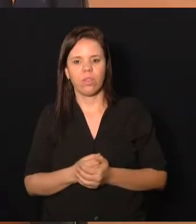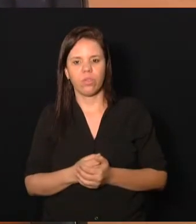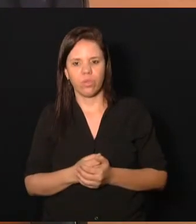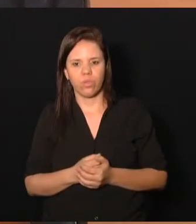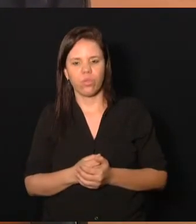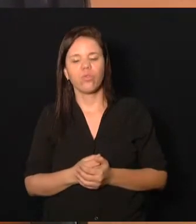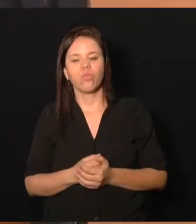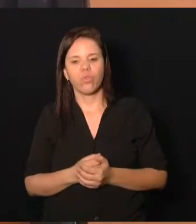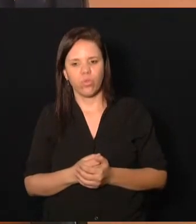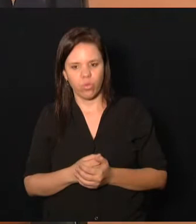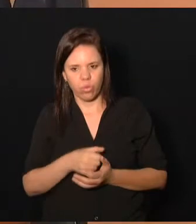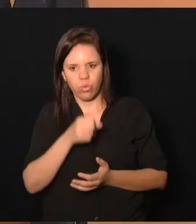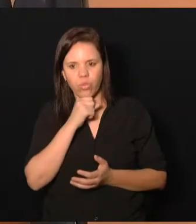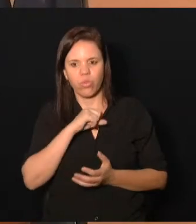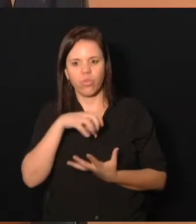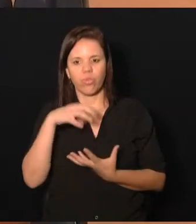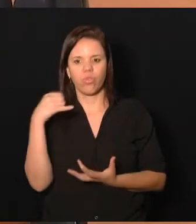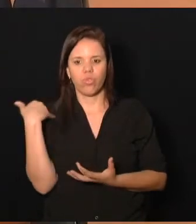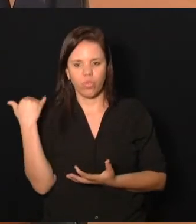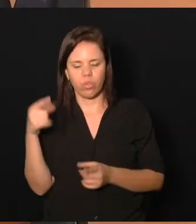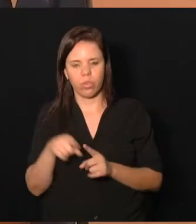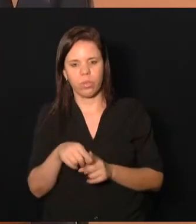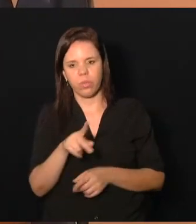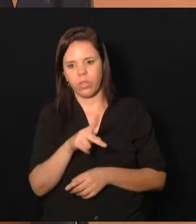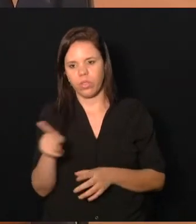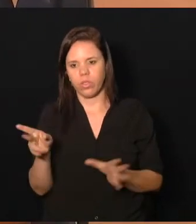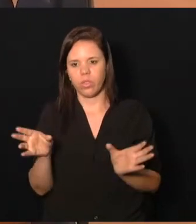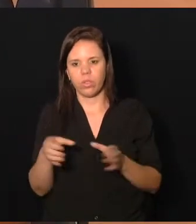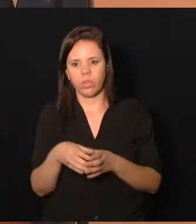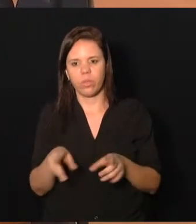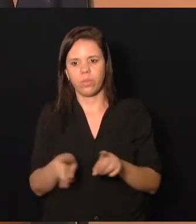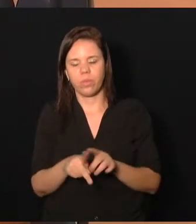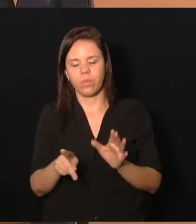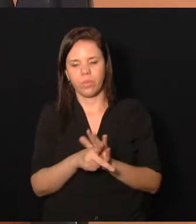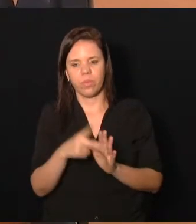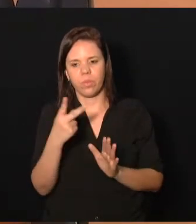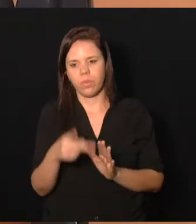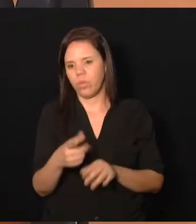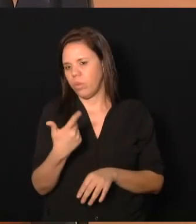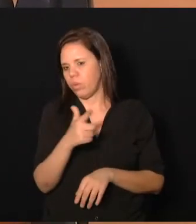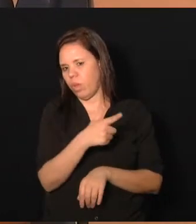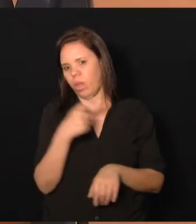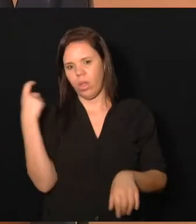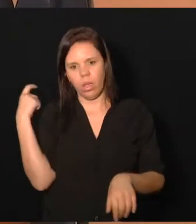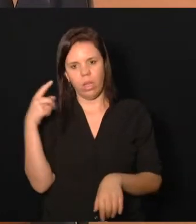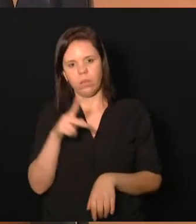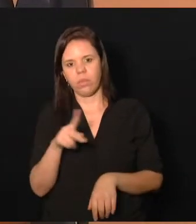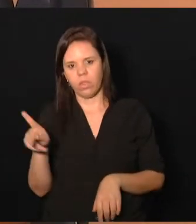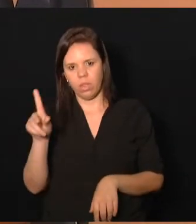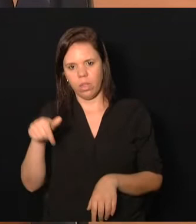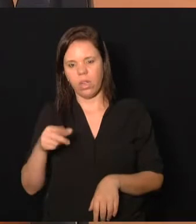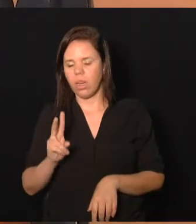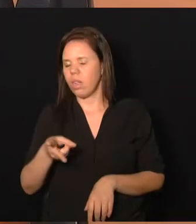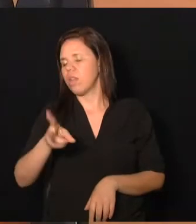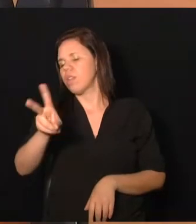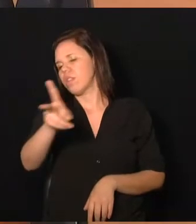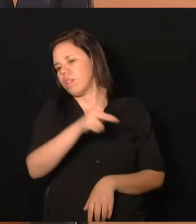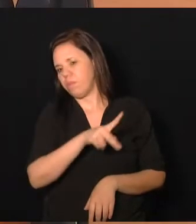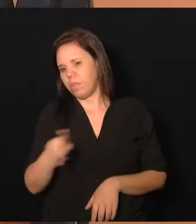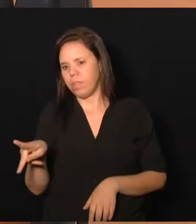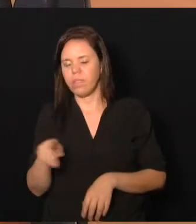Associação dos Idosos, um presidente do conselho também, porque não existe ex-presidente para mim. Presidente é